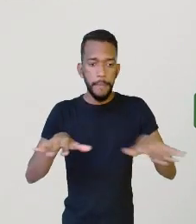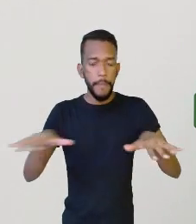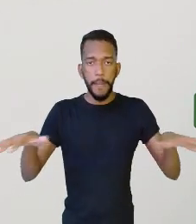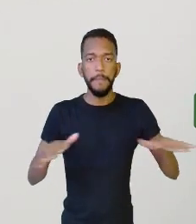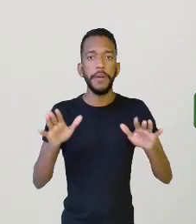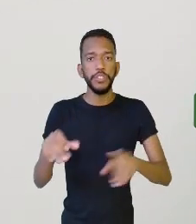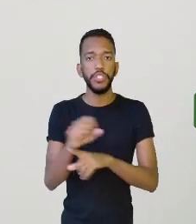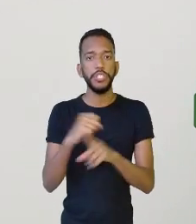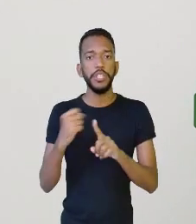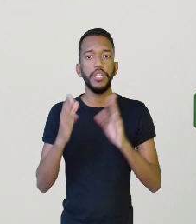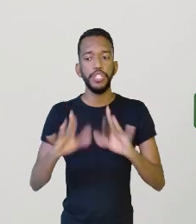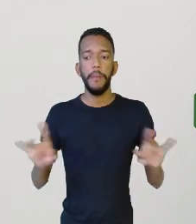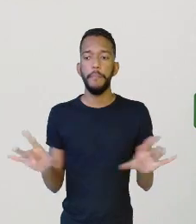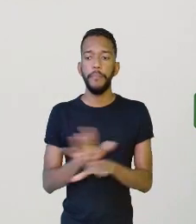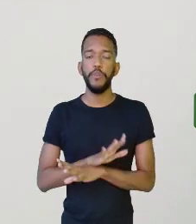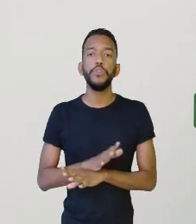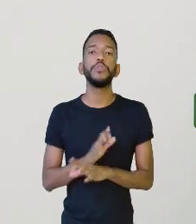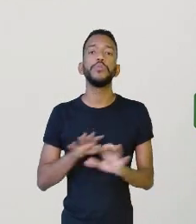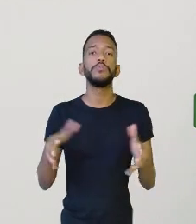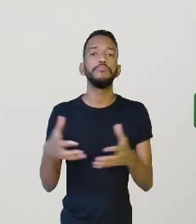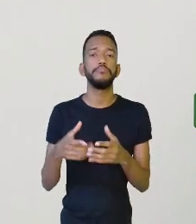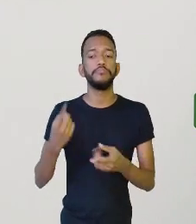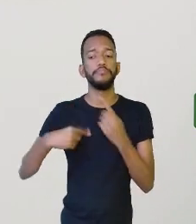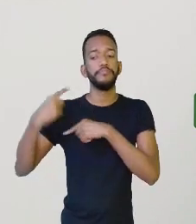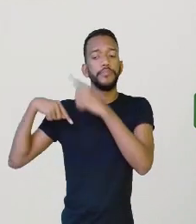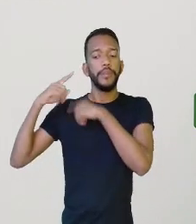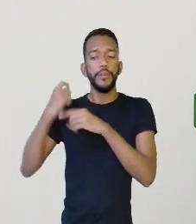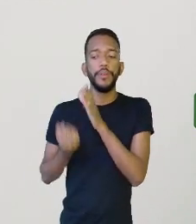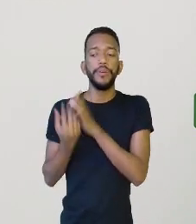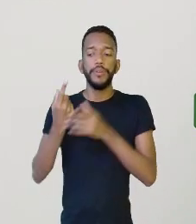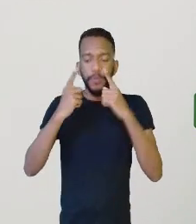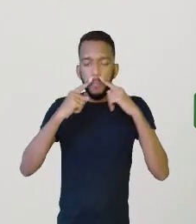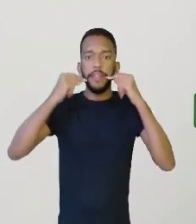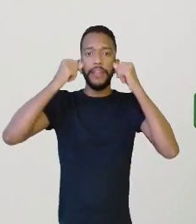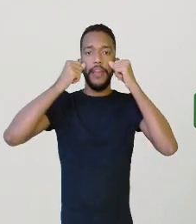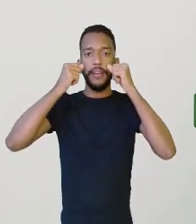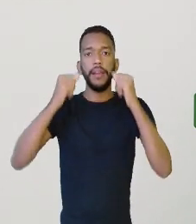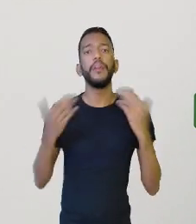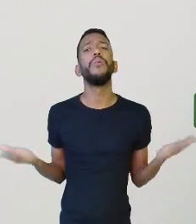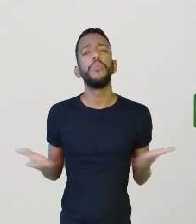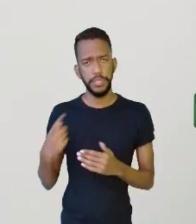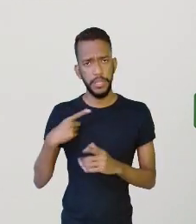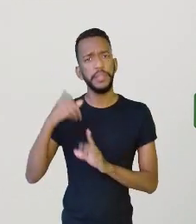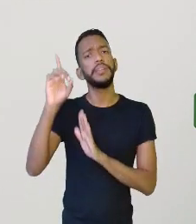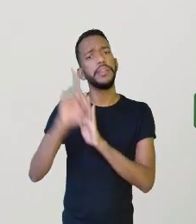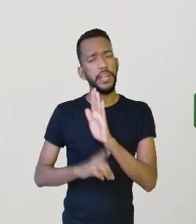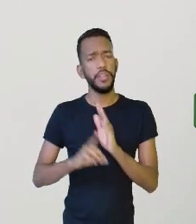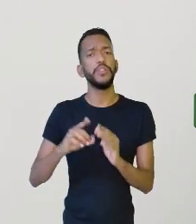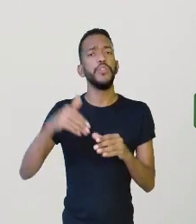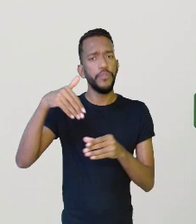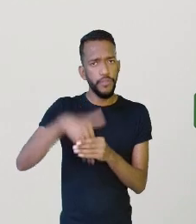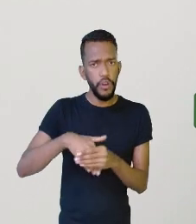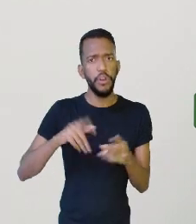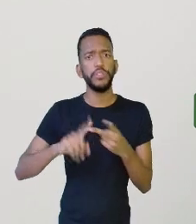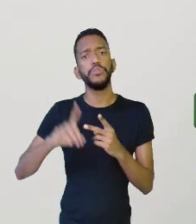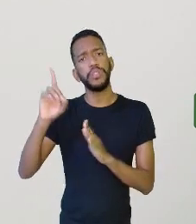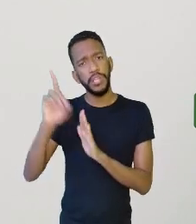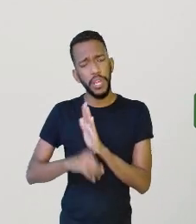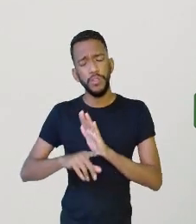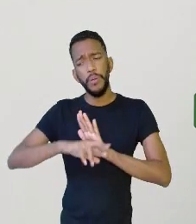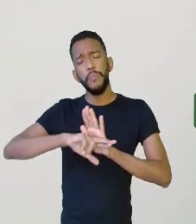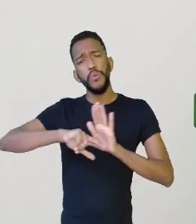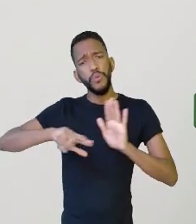sociedade que foi constituída de forma patriarcal. Então a mulher hoje ela tem direito ao voto, tem direito a muitas